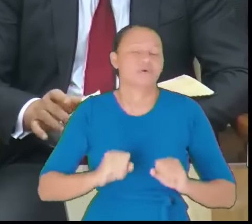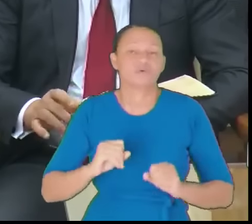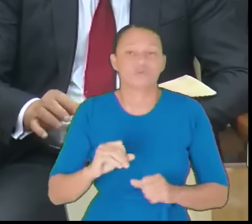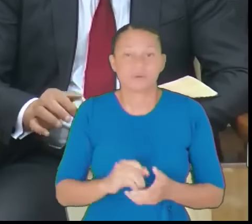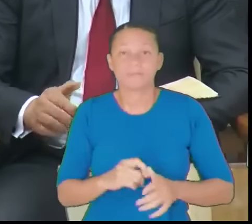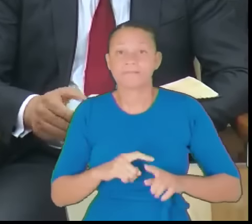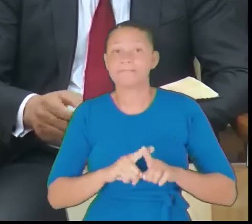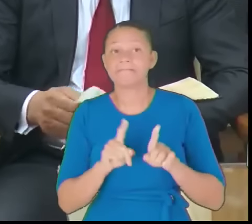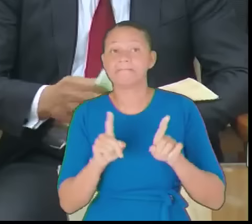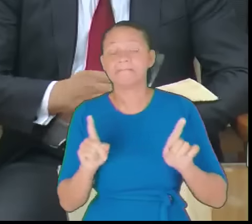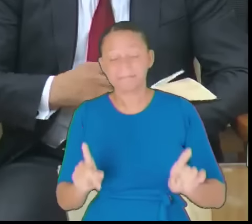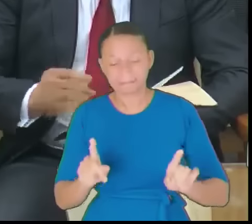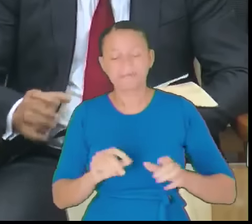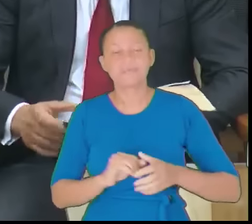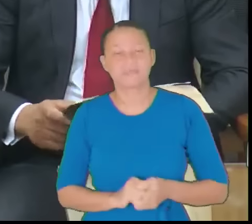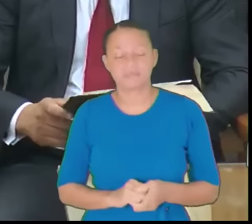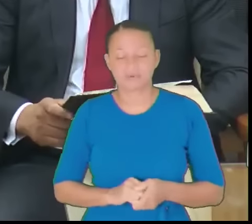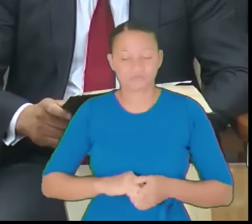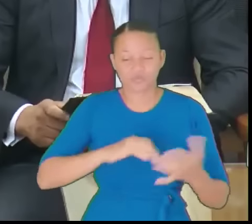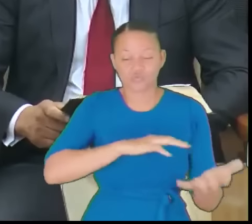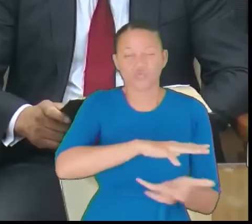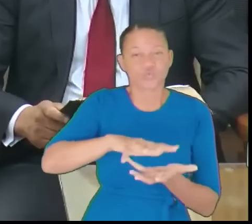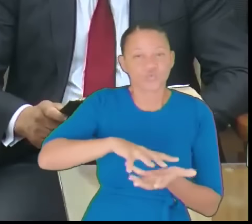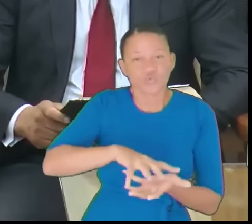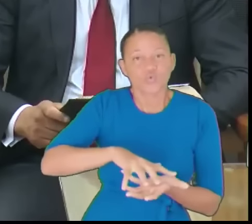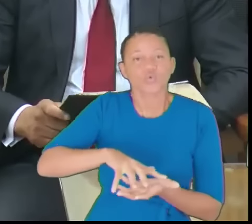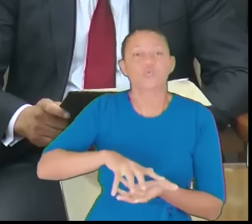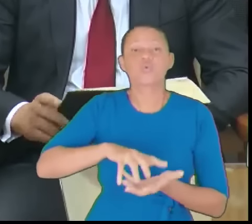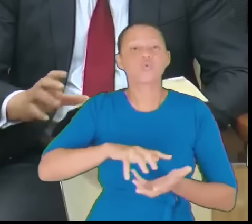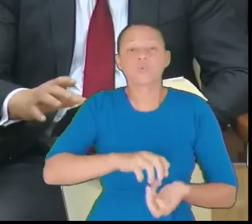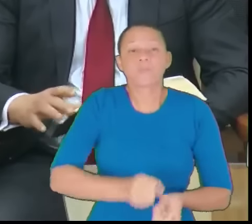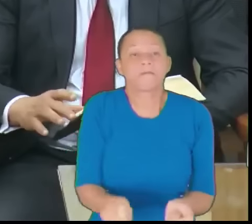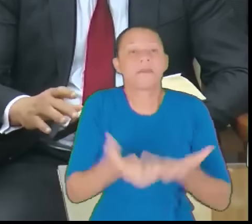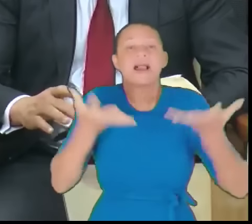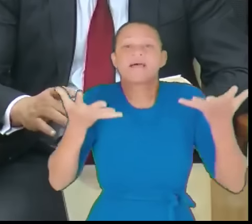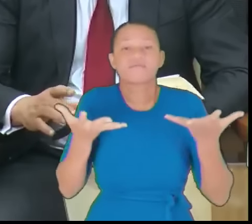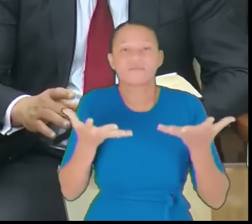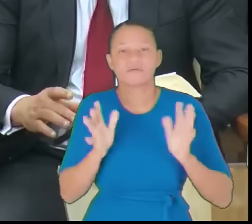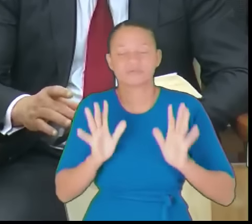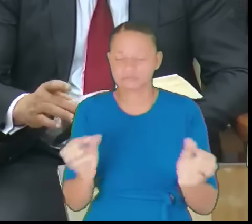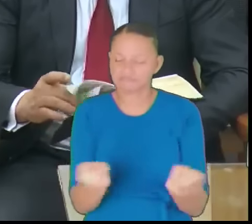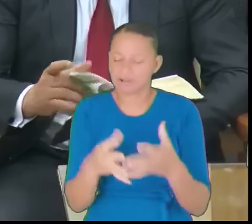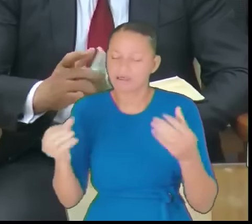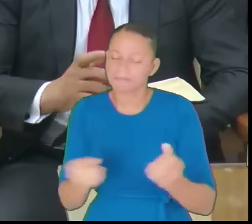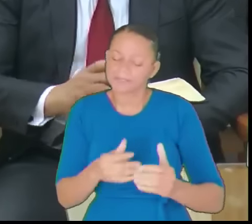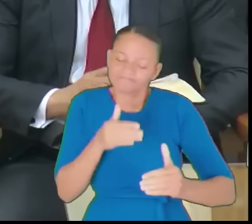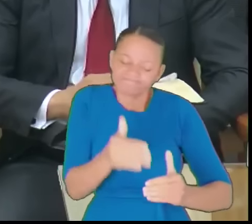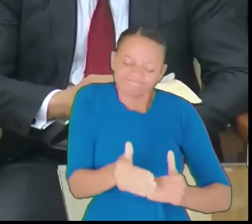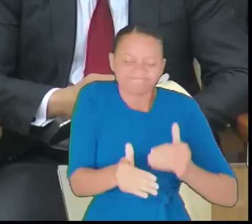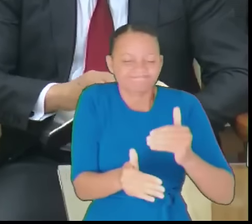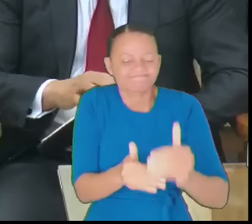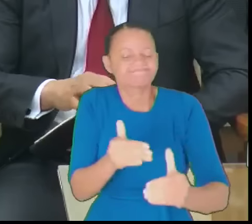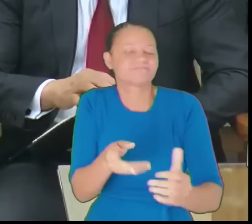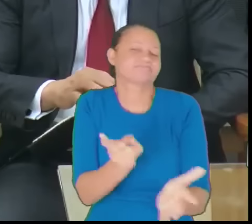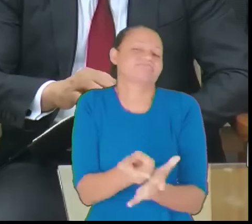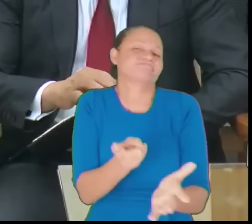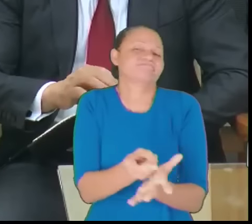mas de forma extraordinária. De forma ordinária é devagarinho. É devagar e